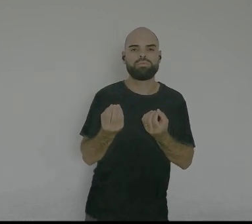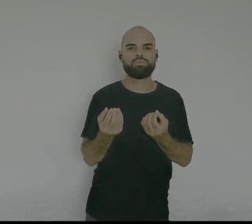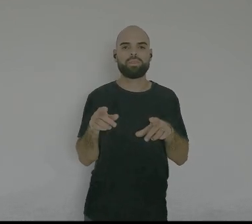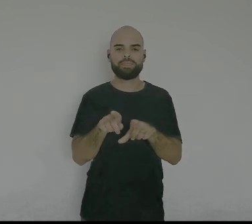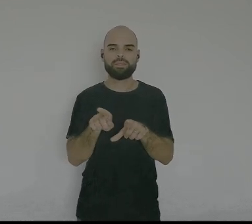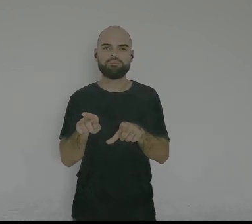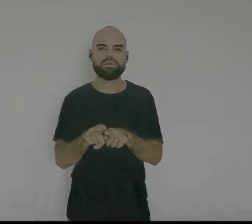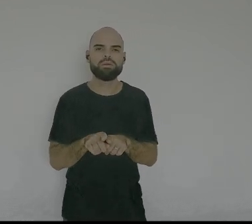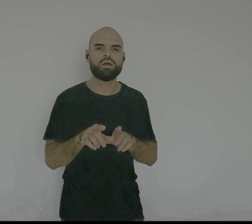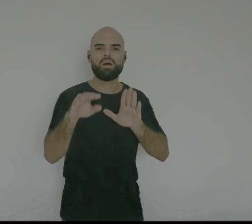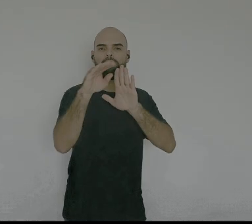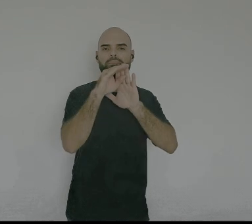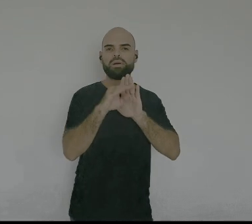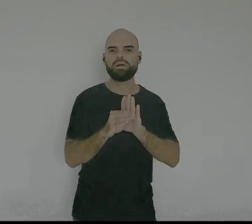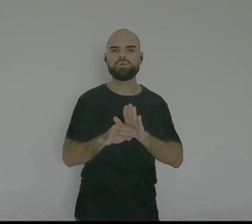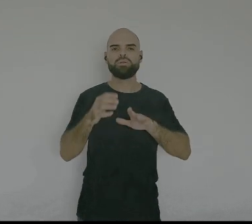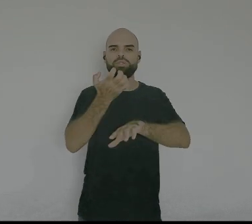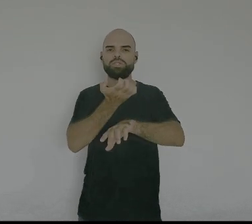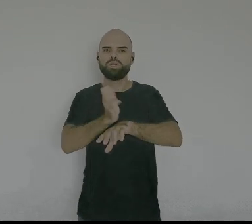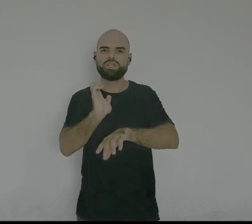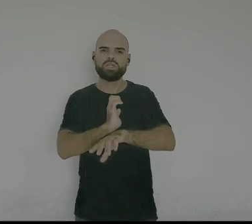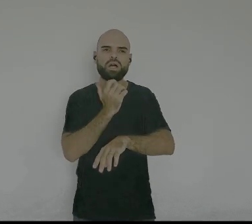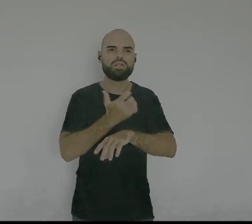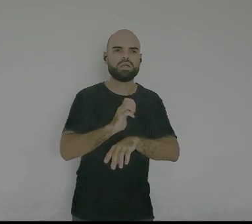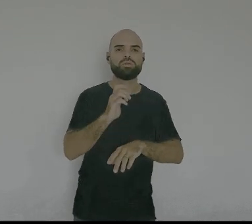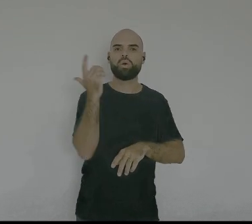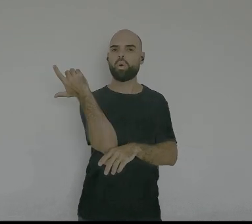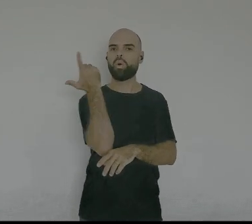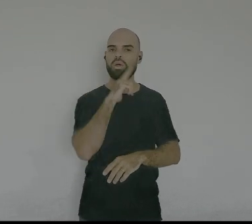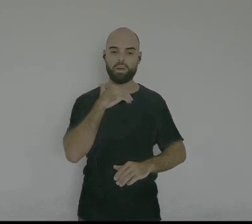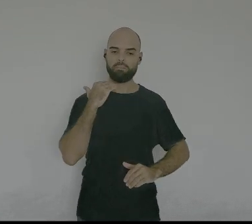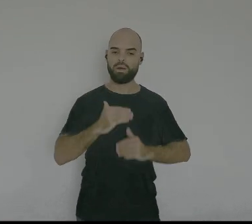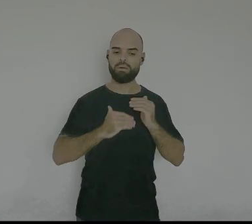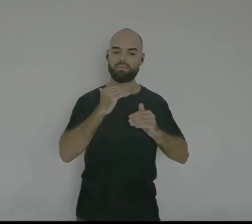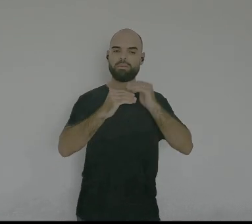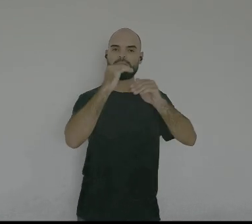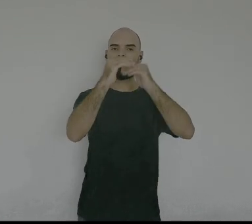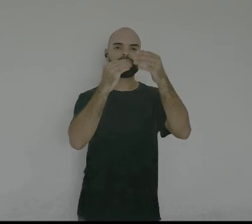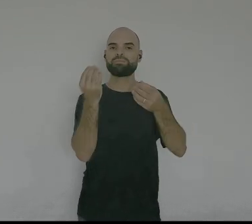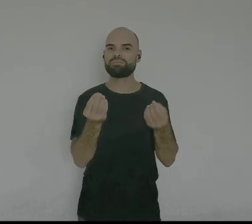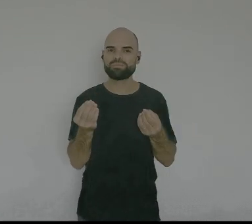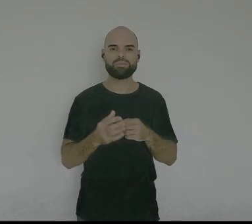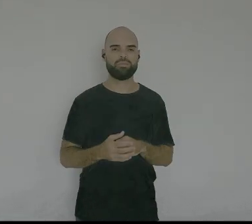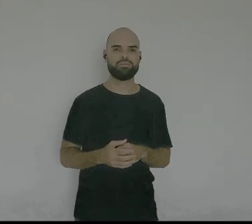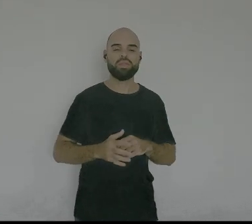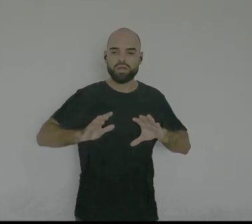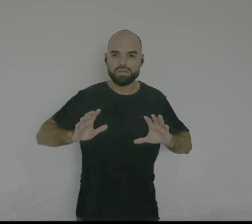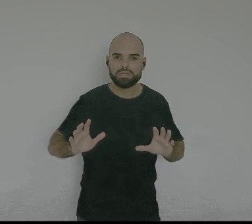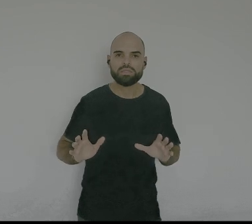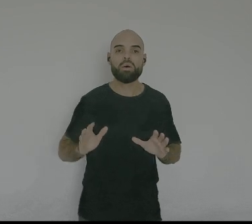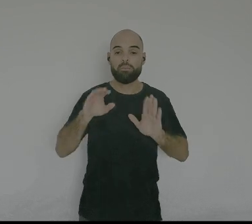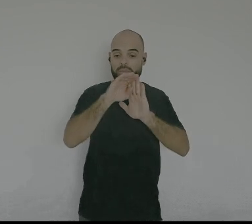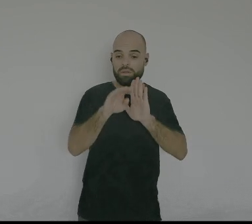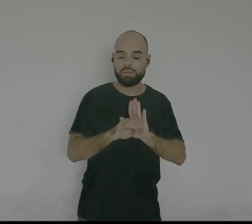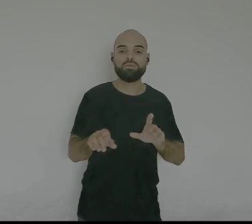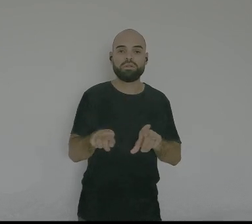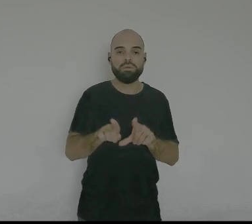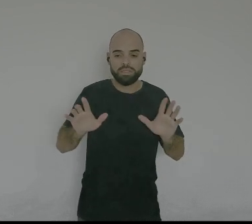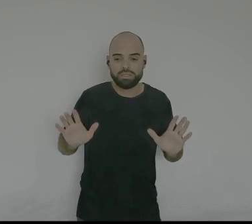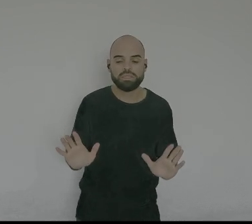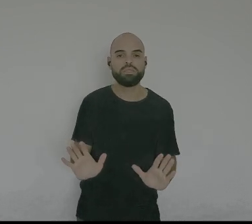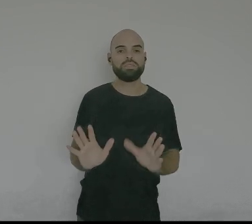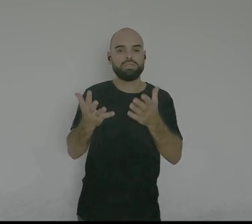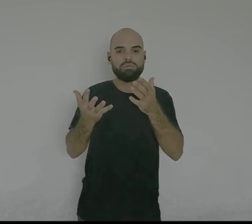consequência ao planejamento estratégico das instituições, ao exigir um maior empenho em atingir produtos